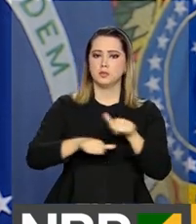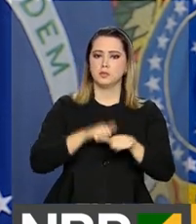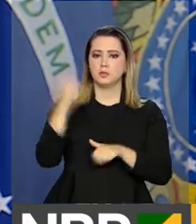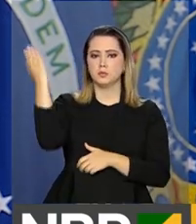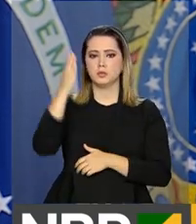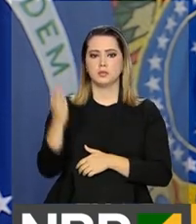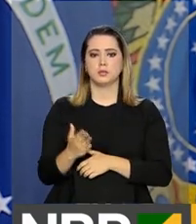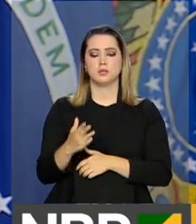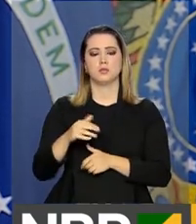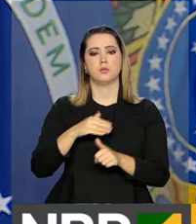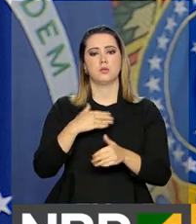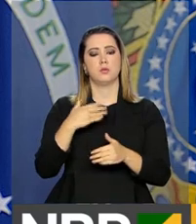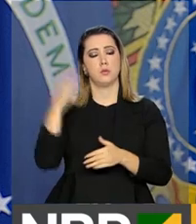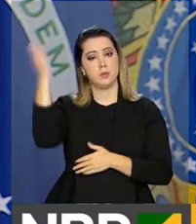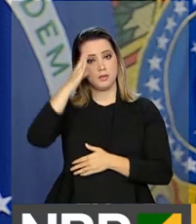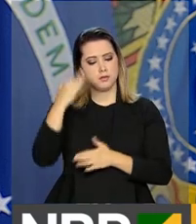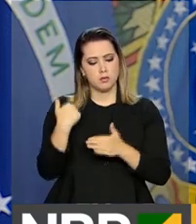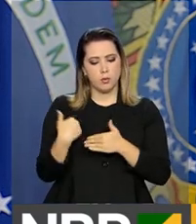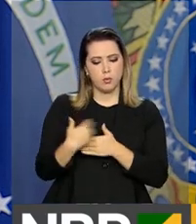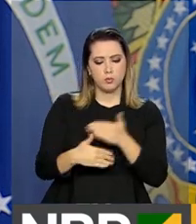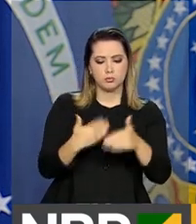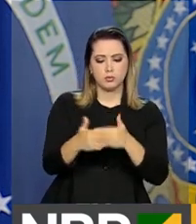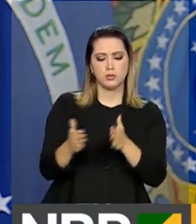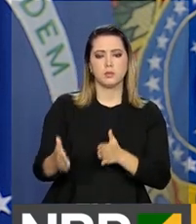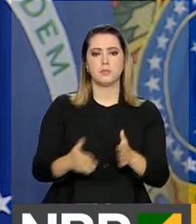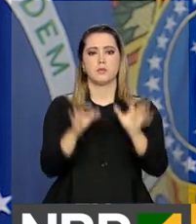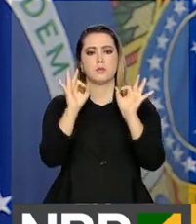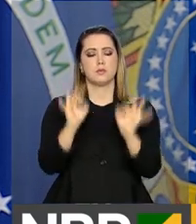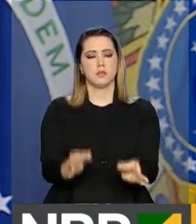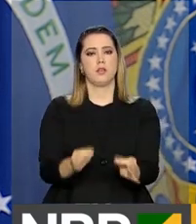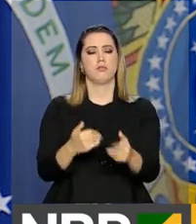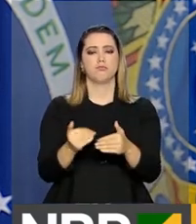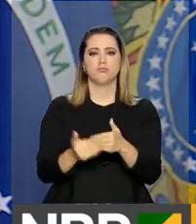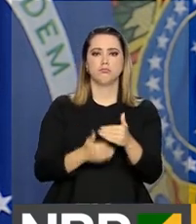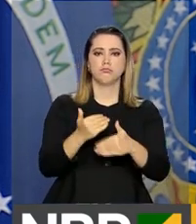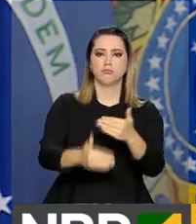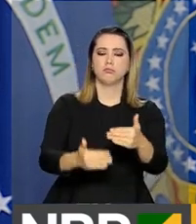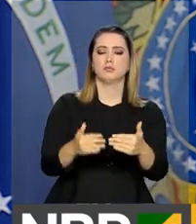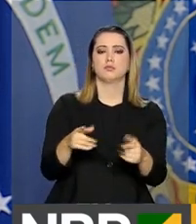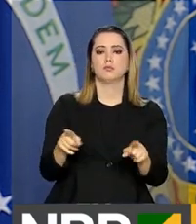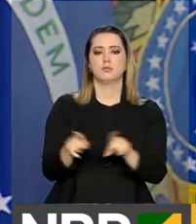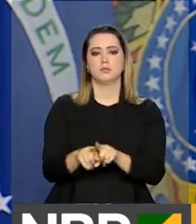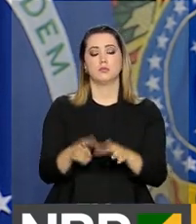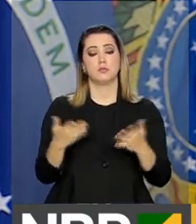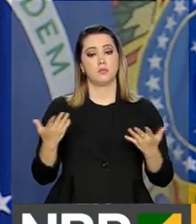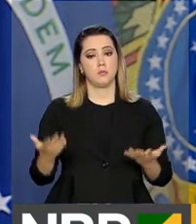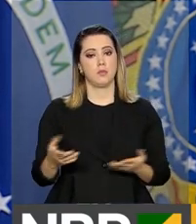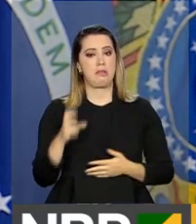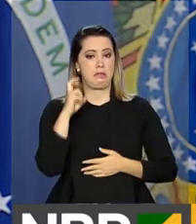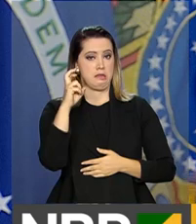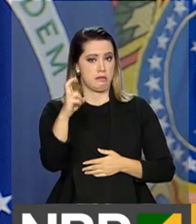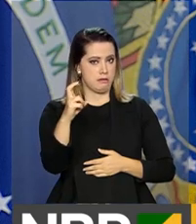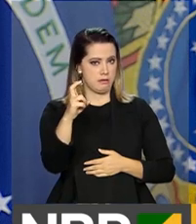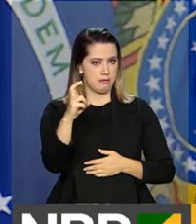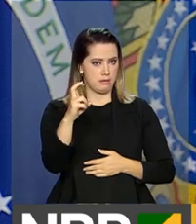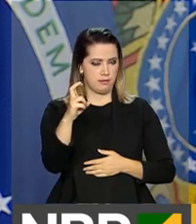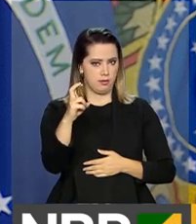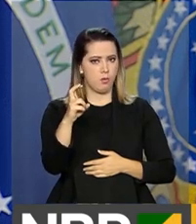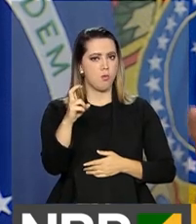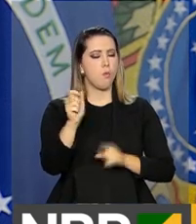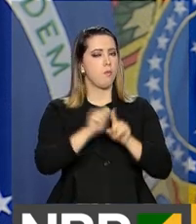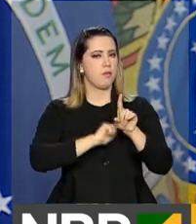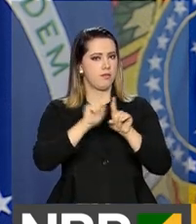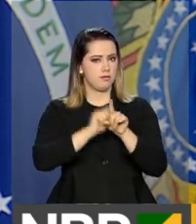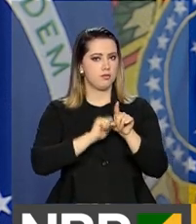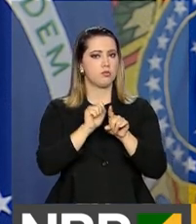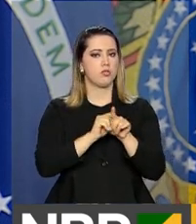brasil continuará nos trilhos do desenvolvimento aliás há cinco meses consecutivos corremos os